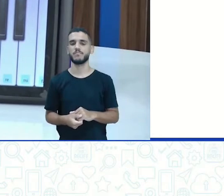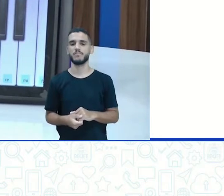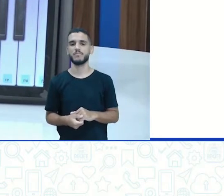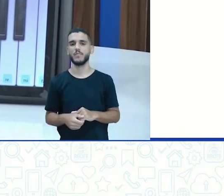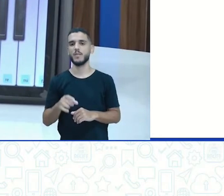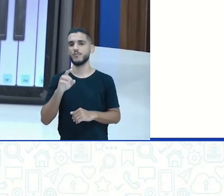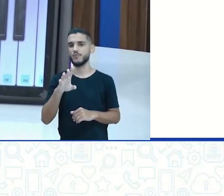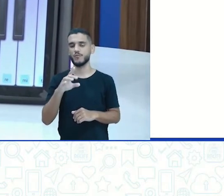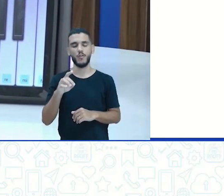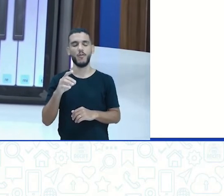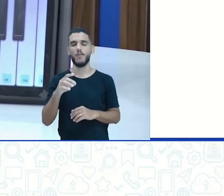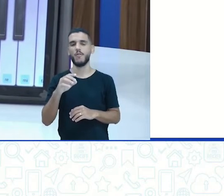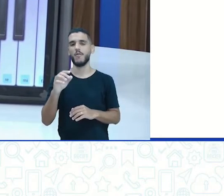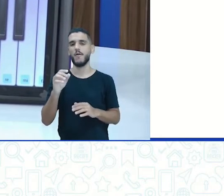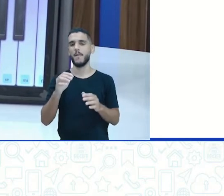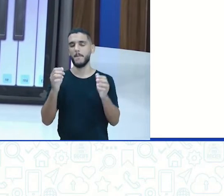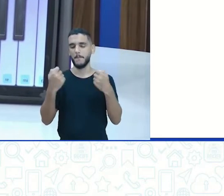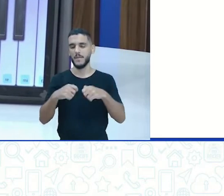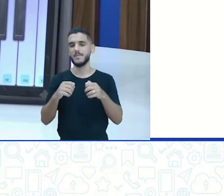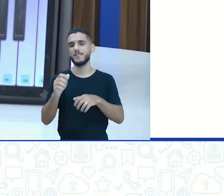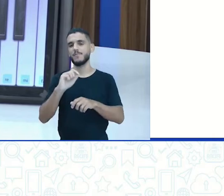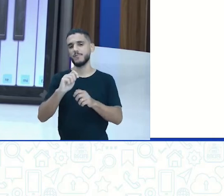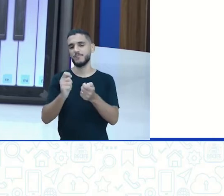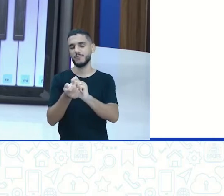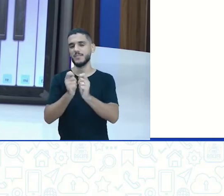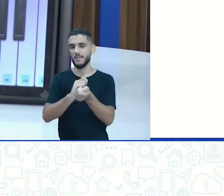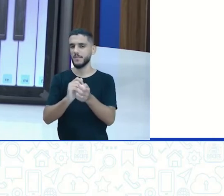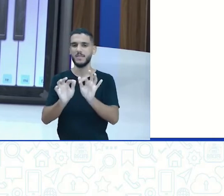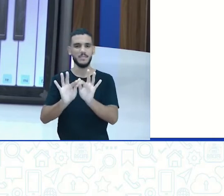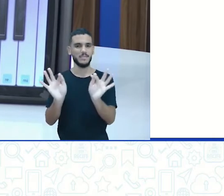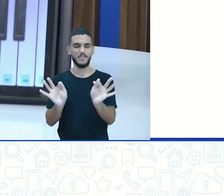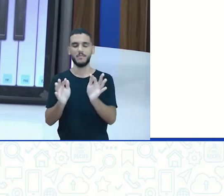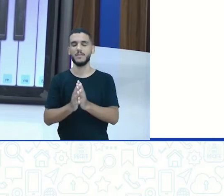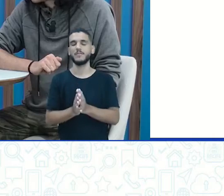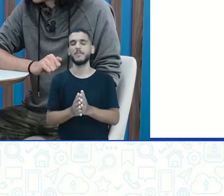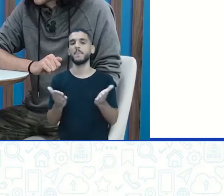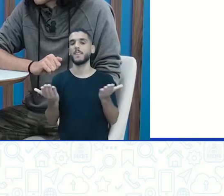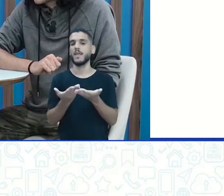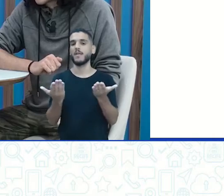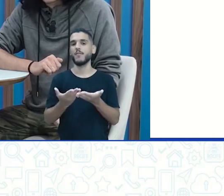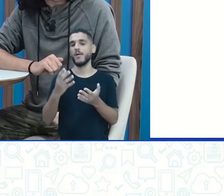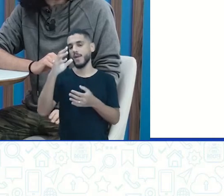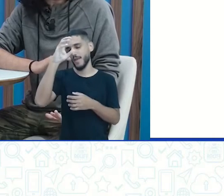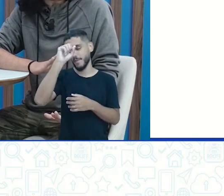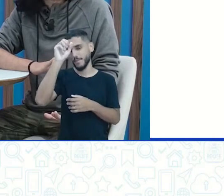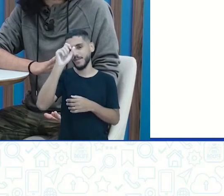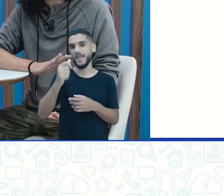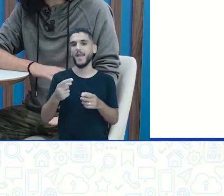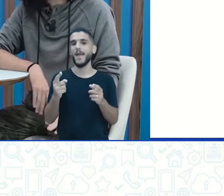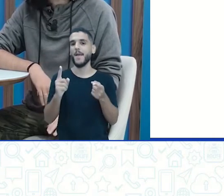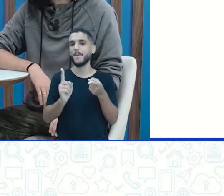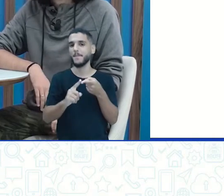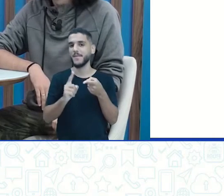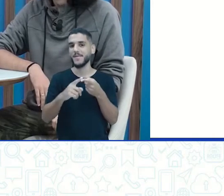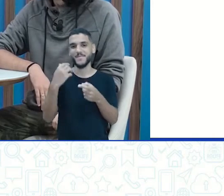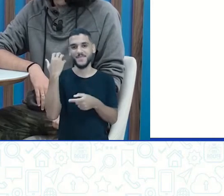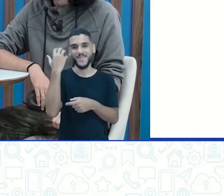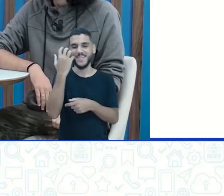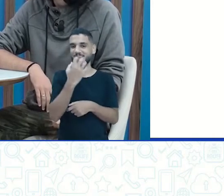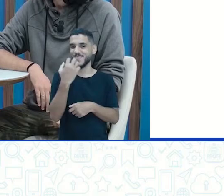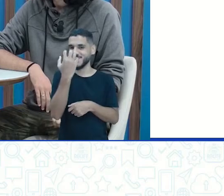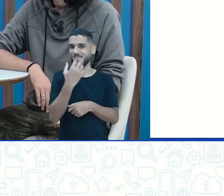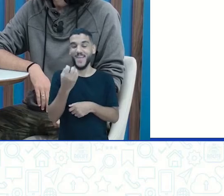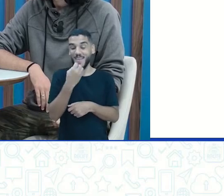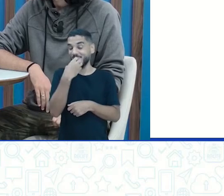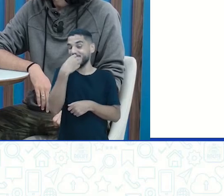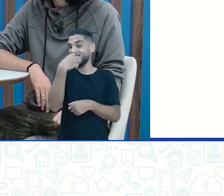Era só essa configuração mesmo que eu precisava que vocês fizessem. E agora a gente vai tentar aprender nossa primeira música. Ai,